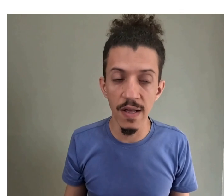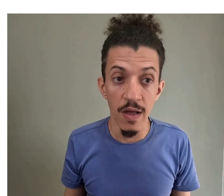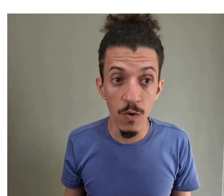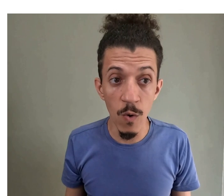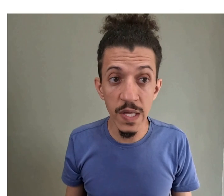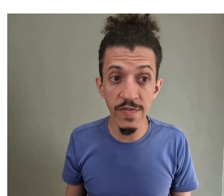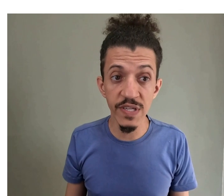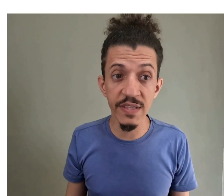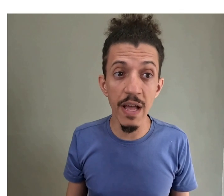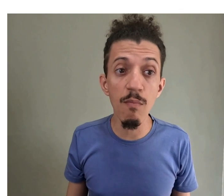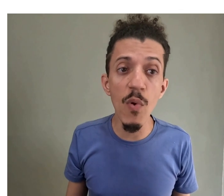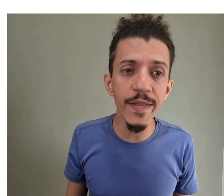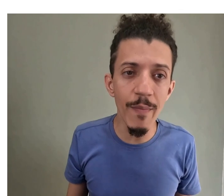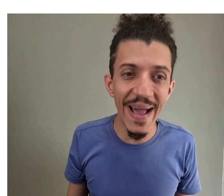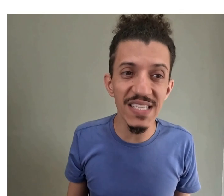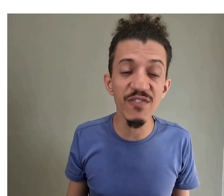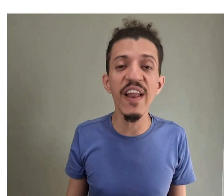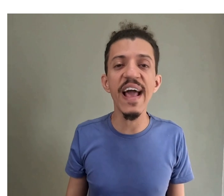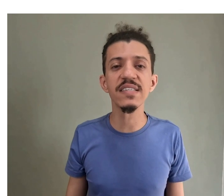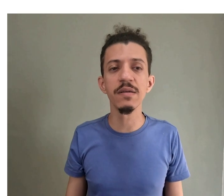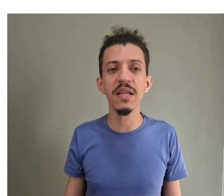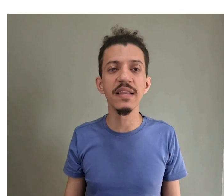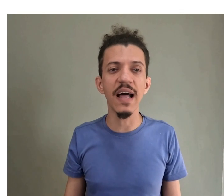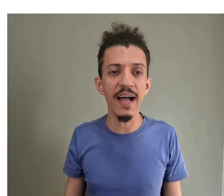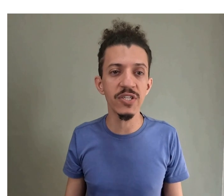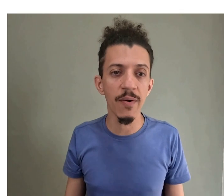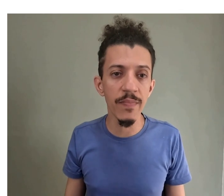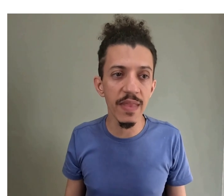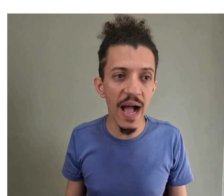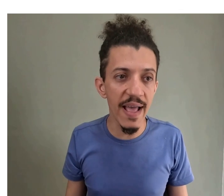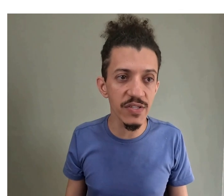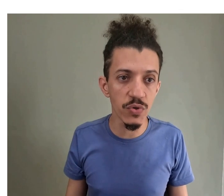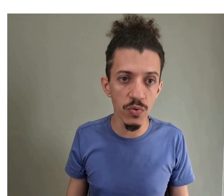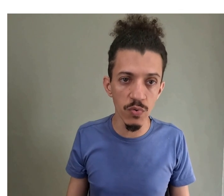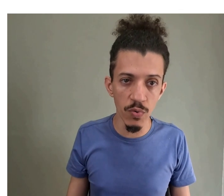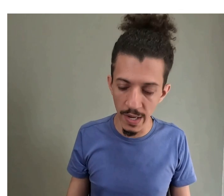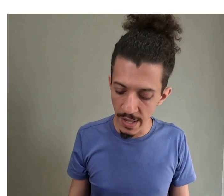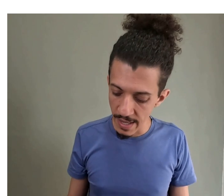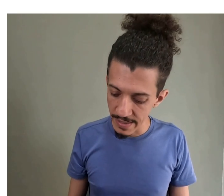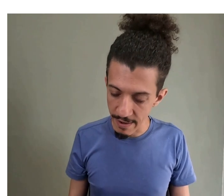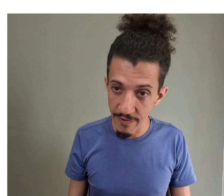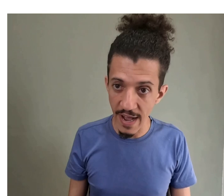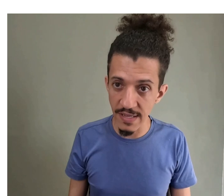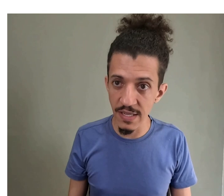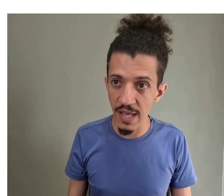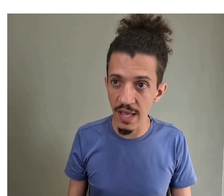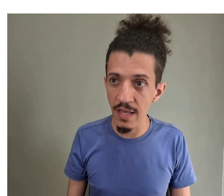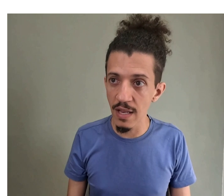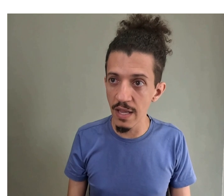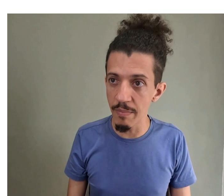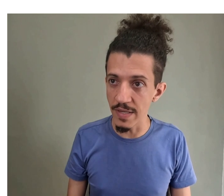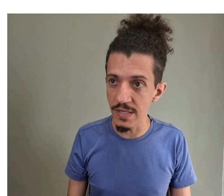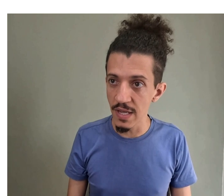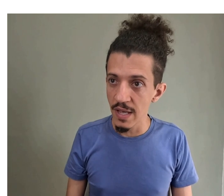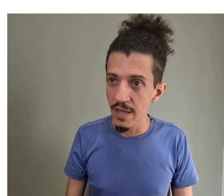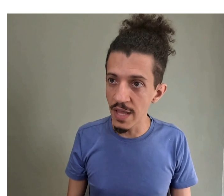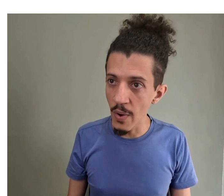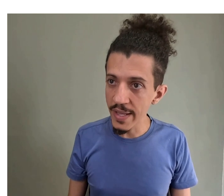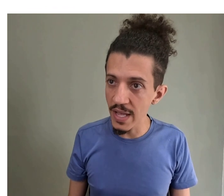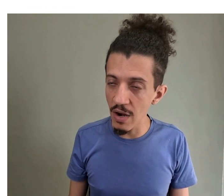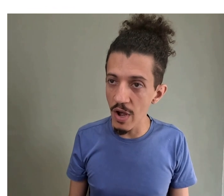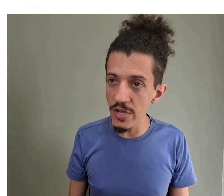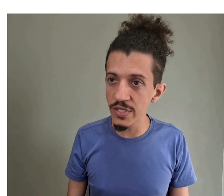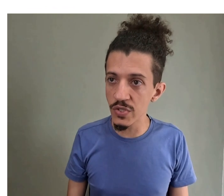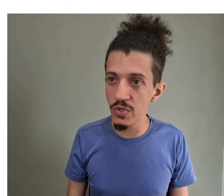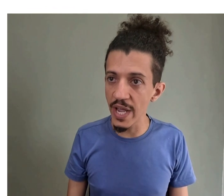faz com que você tenha muito mais flexibilidade na estrutura da frase em Libras. Então,